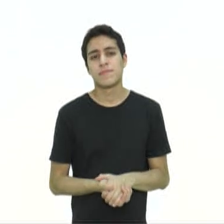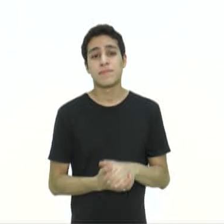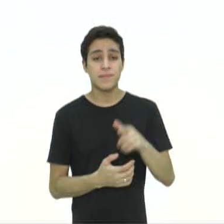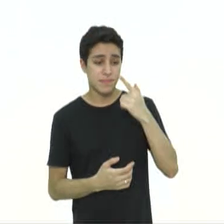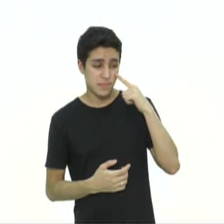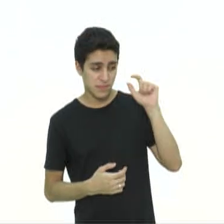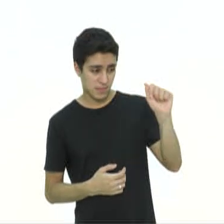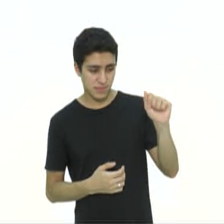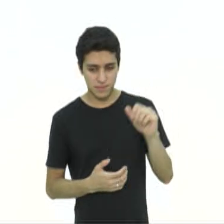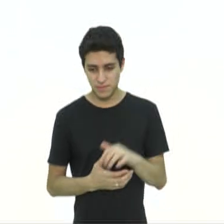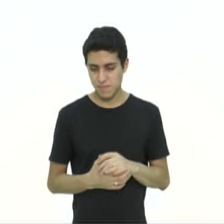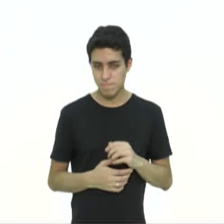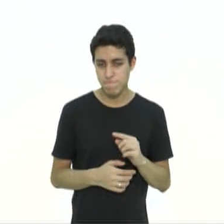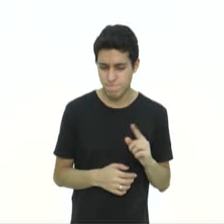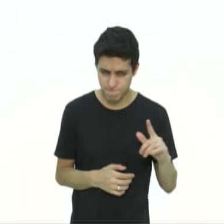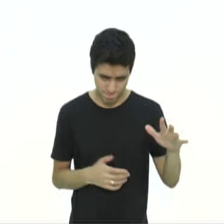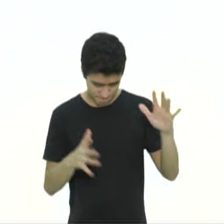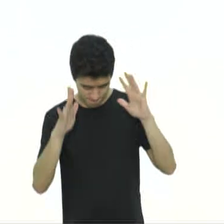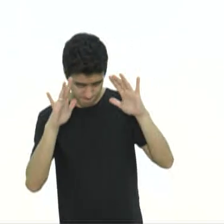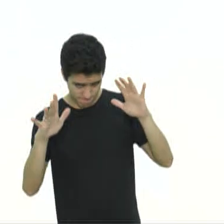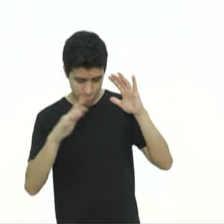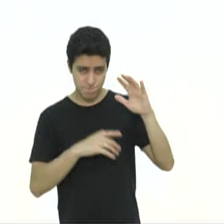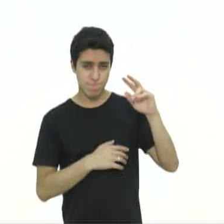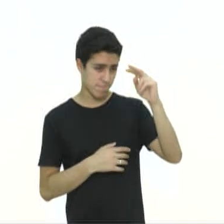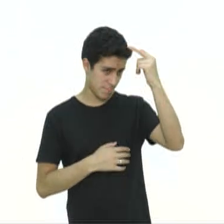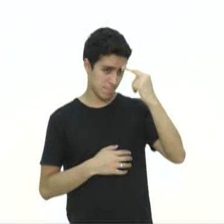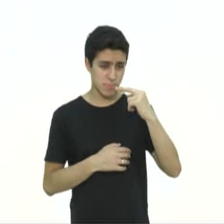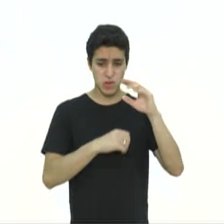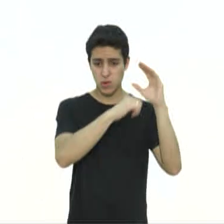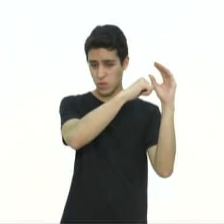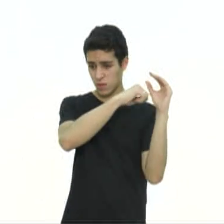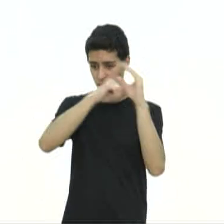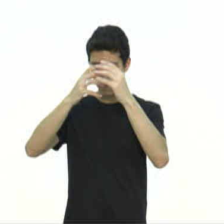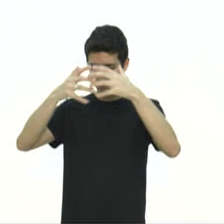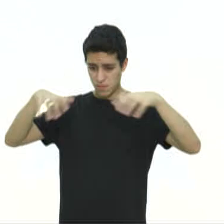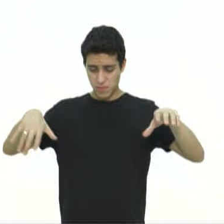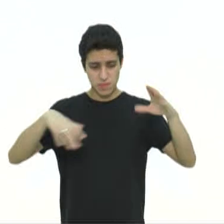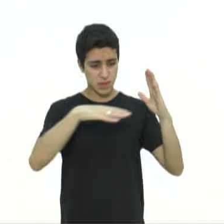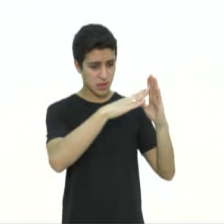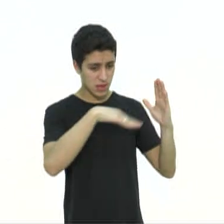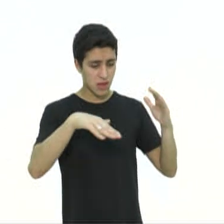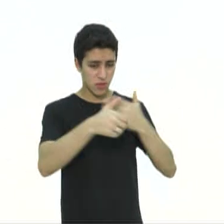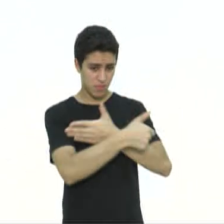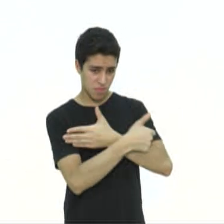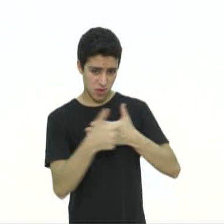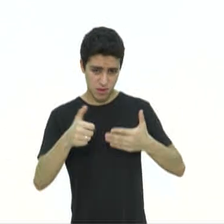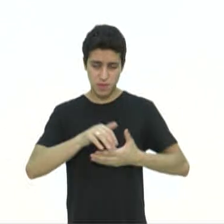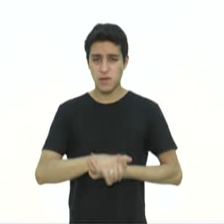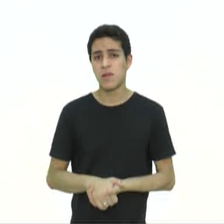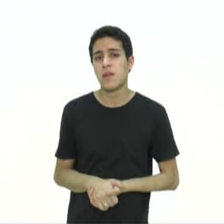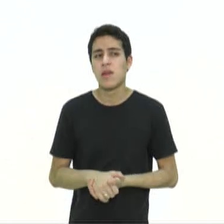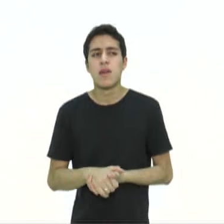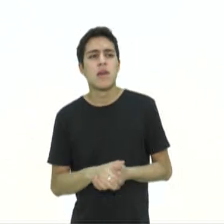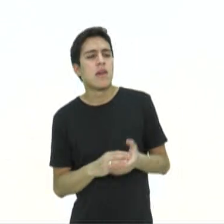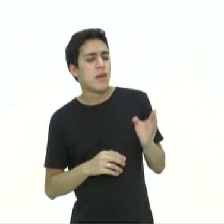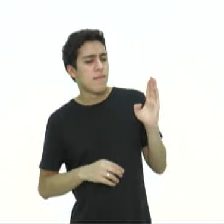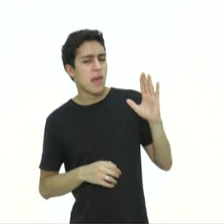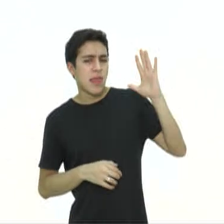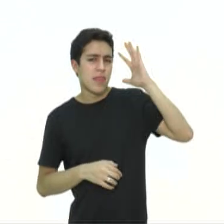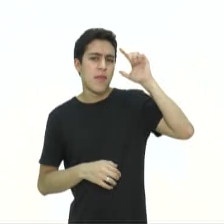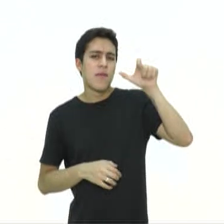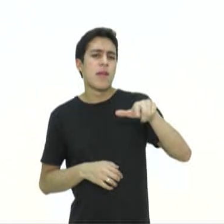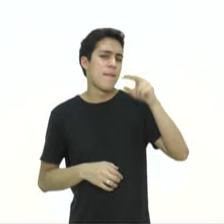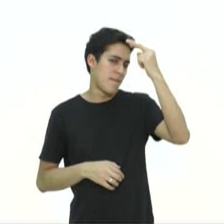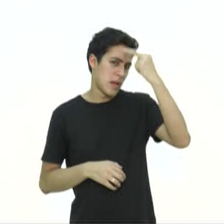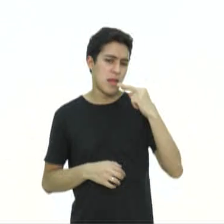Letra A. É a teoria em que Platão separa o conhecimento em dois tipos, estético e moral. Letra B. É a teoria em que Platão